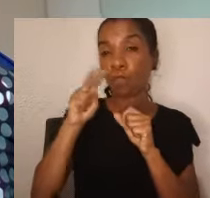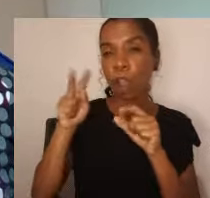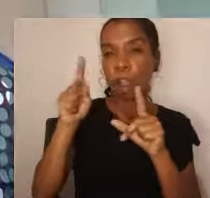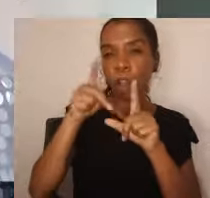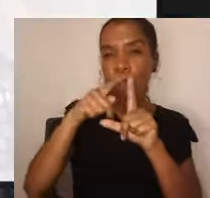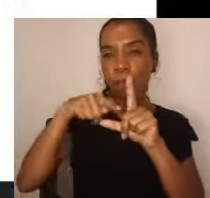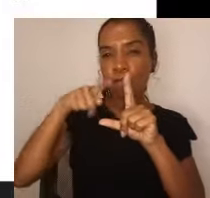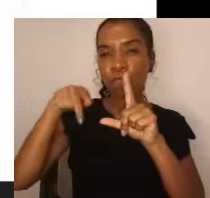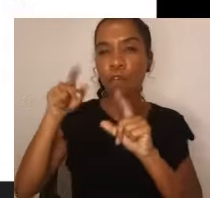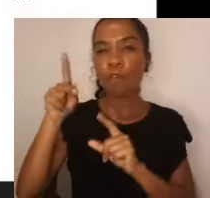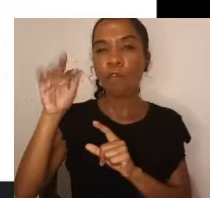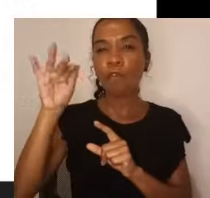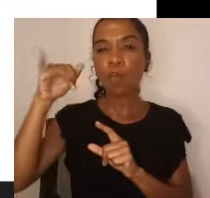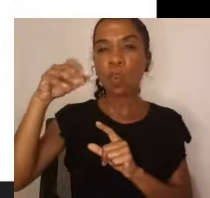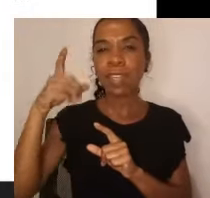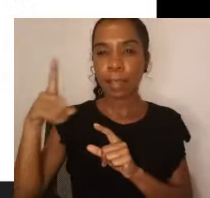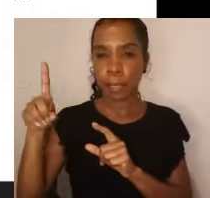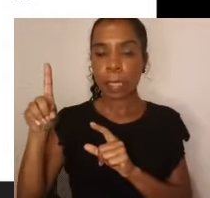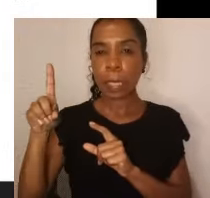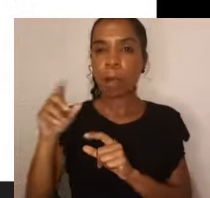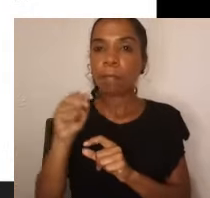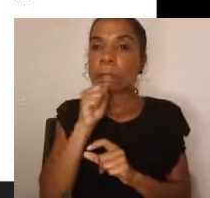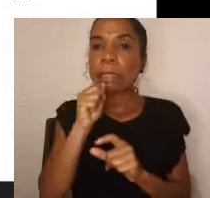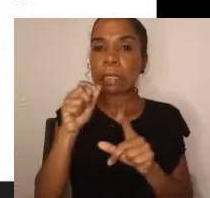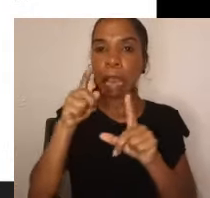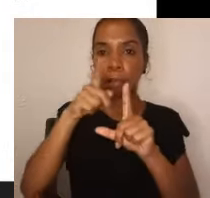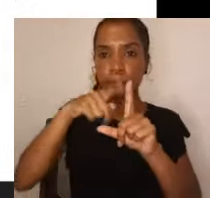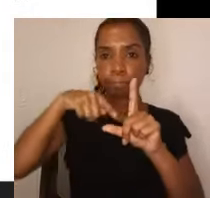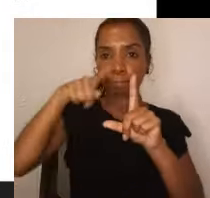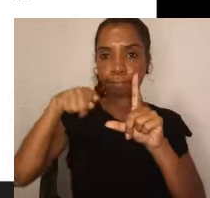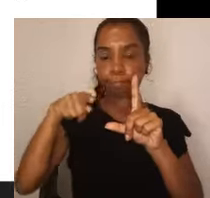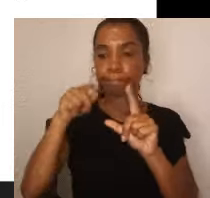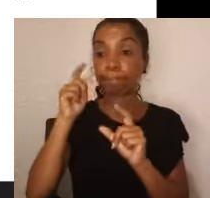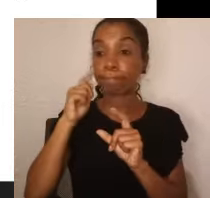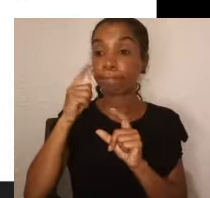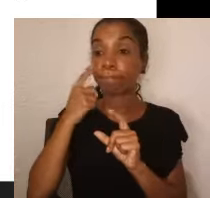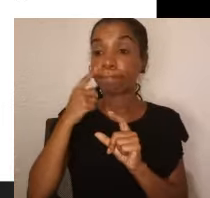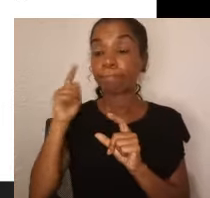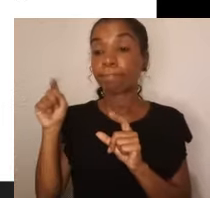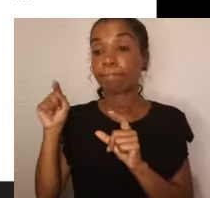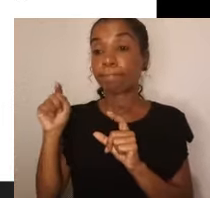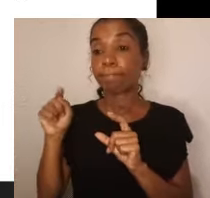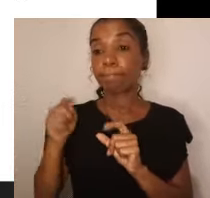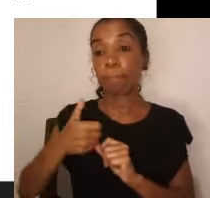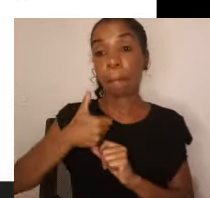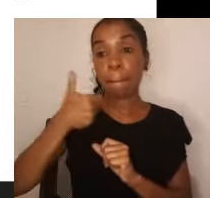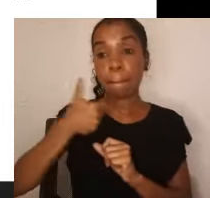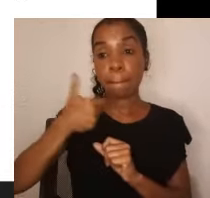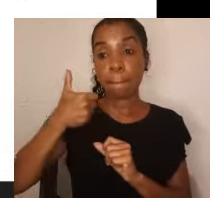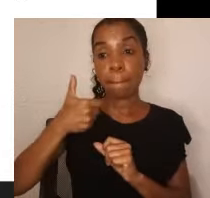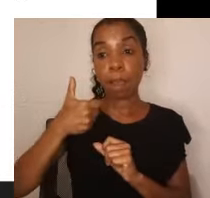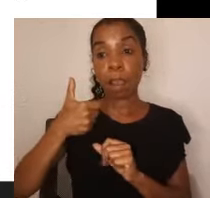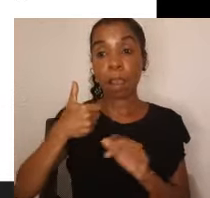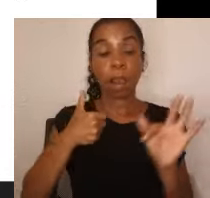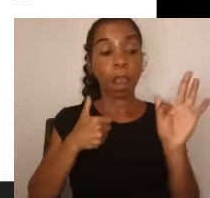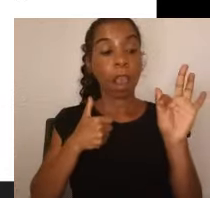gráfico. Bom, vamos começar o vídeo estudando essas duas funções aqui. Primeira,